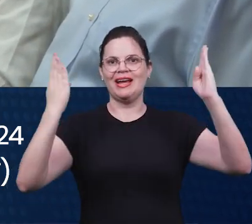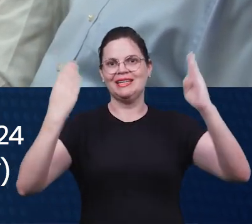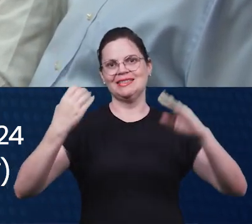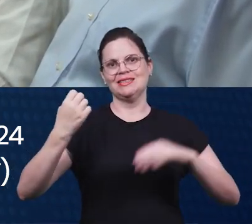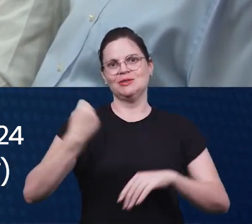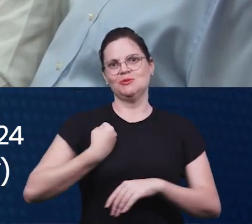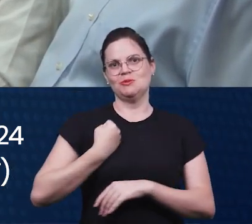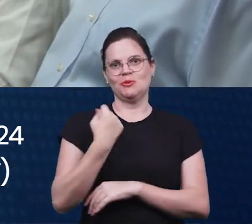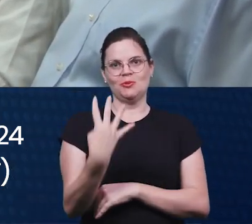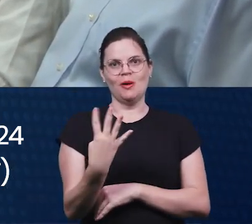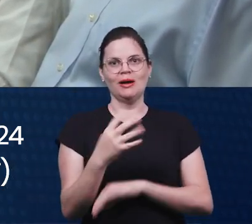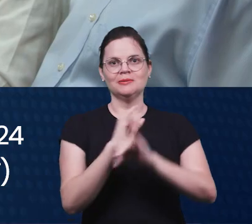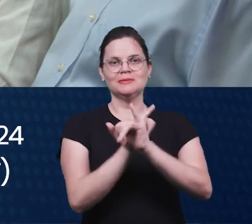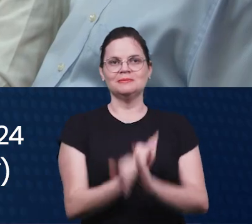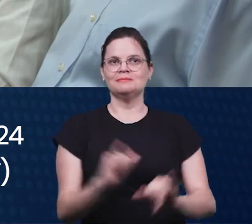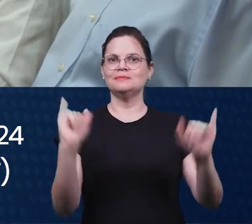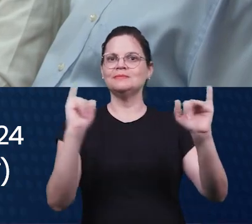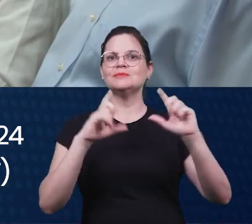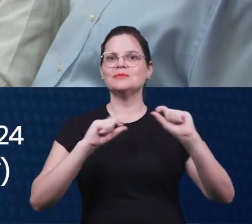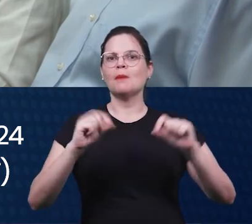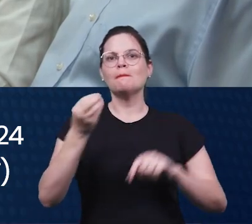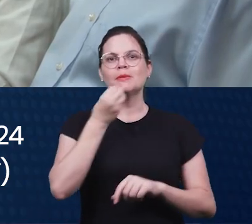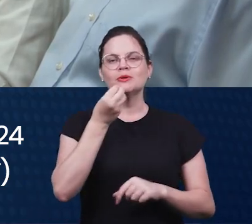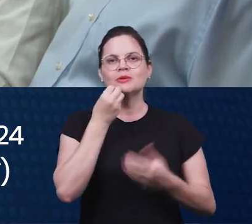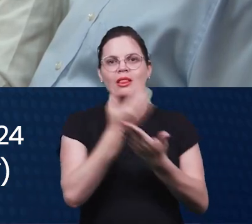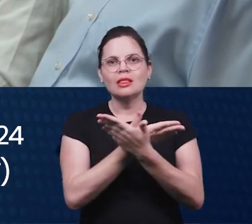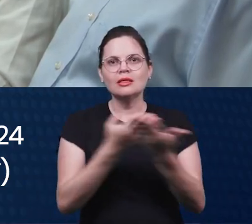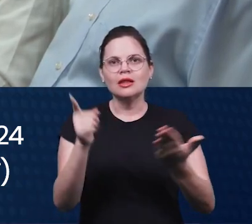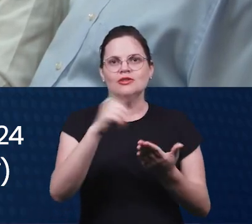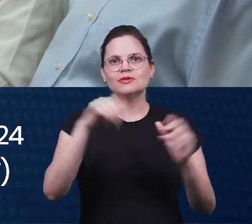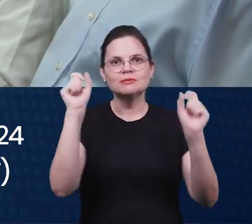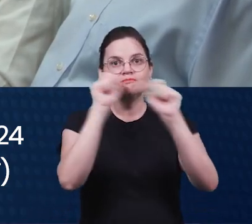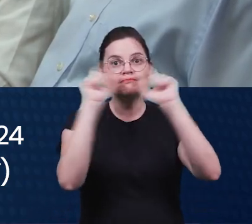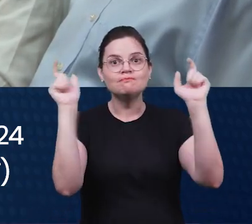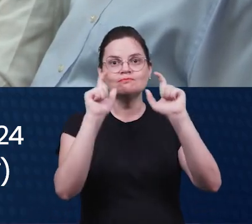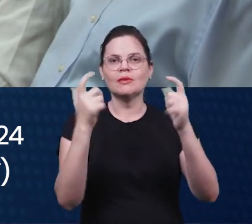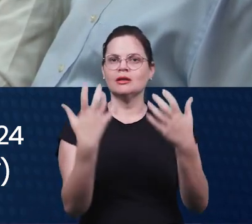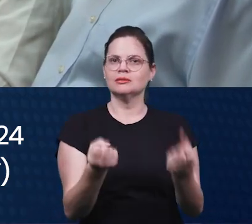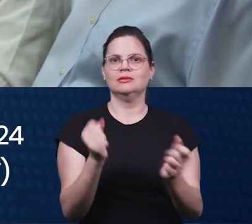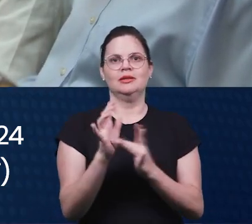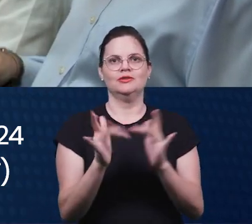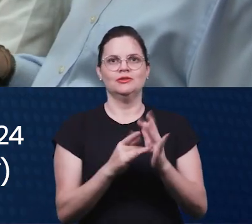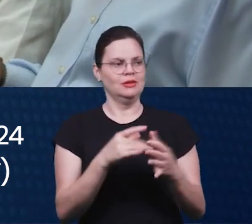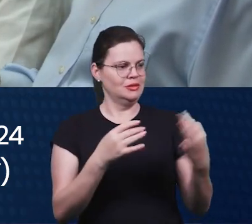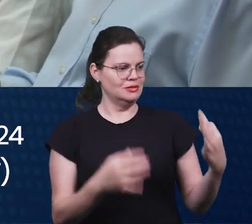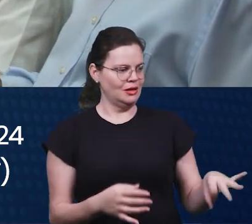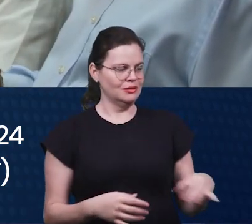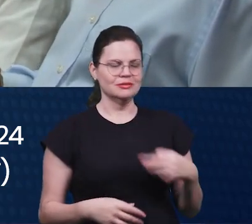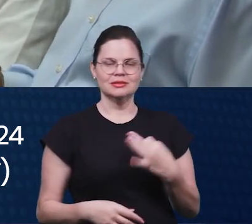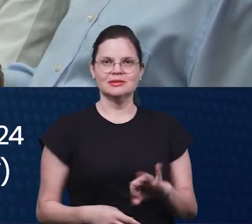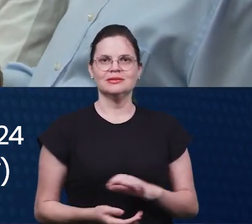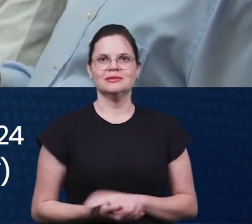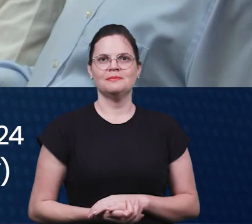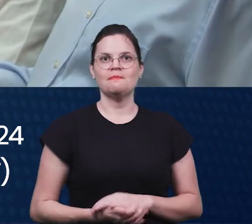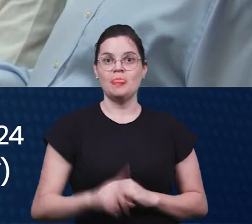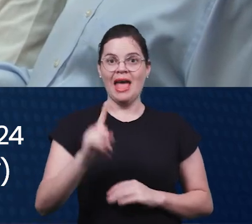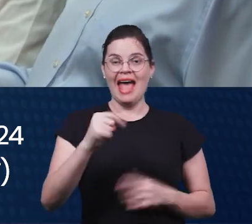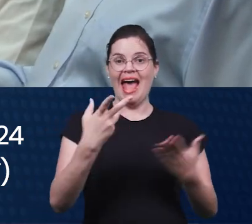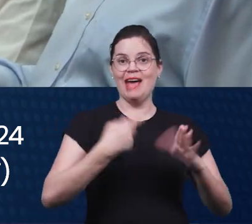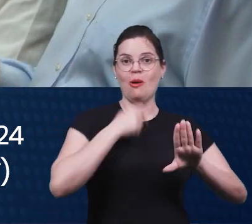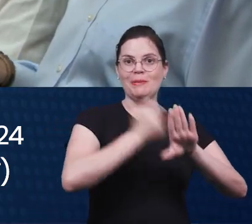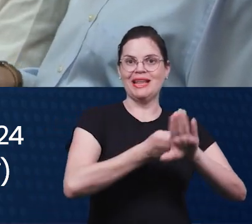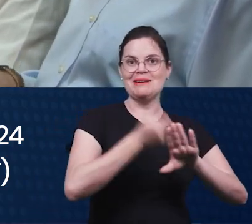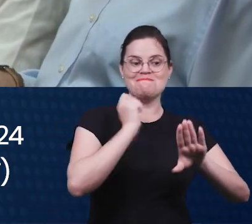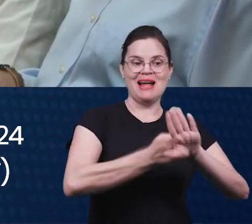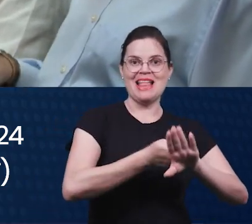4. É esse anúncio desta oportunidade que Deus quer dar ao homem, não é isso, pastor Fernando? Pastor Fernando? É esse martelo aí que está